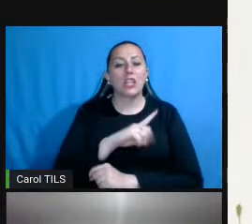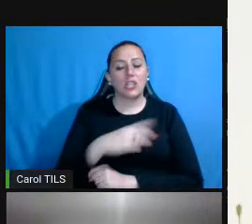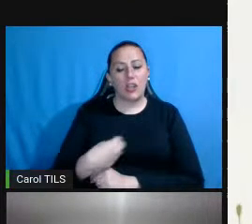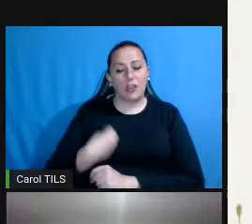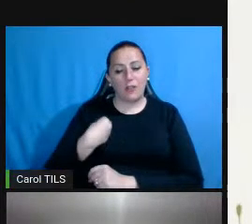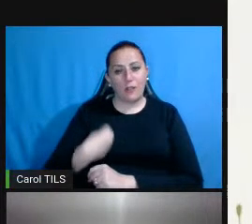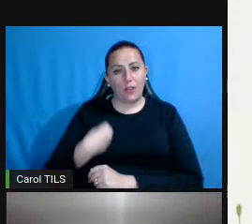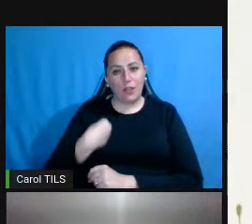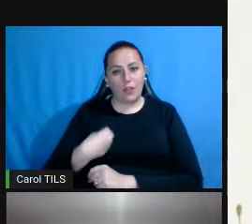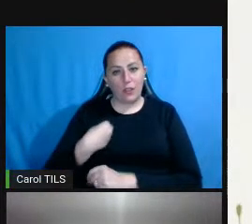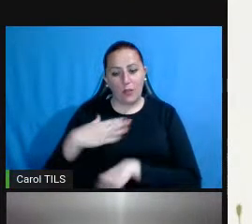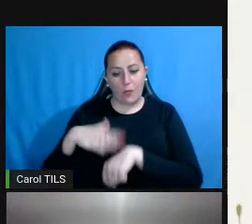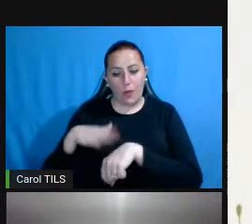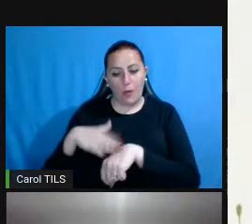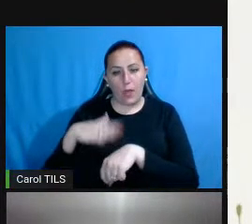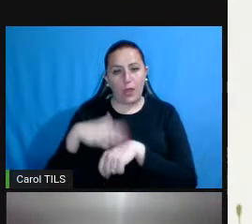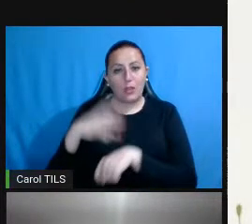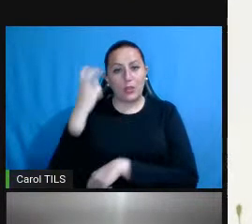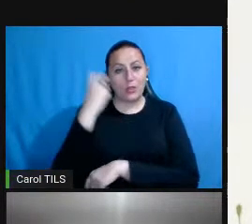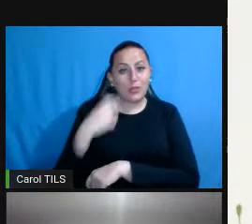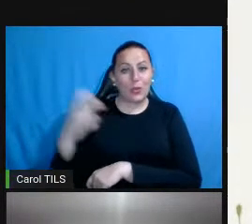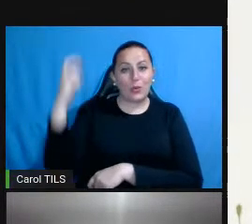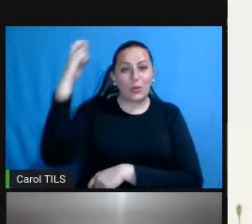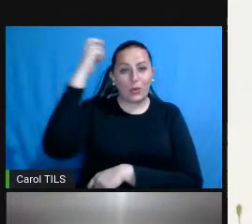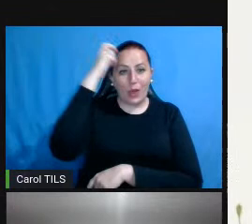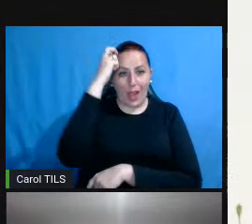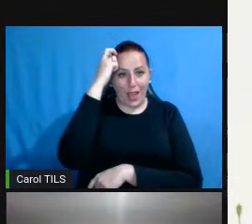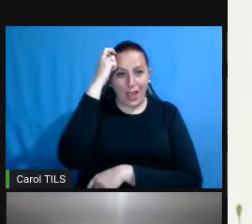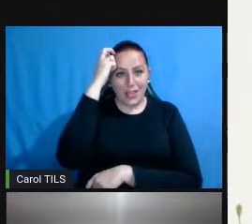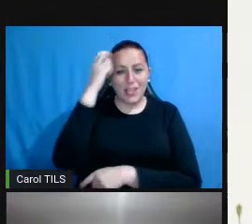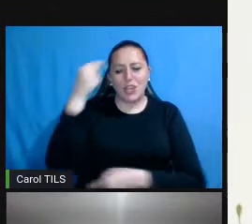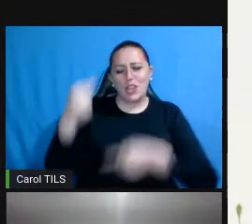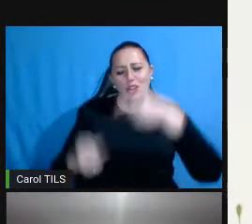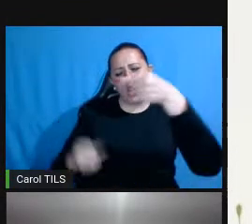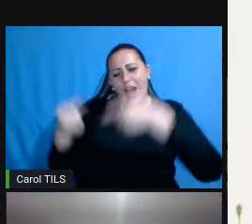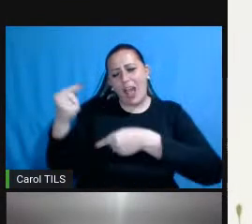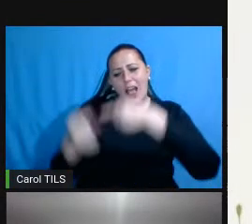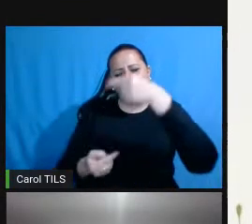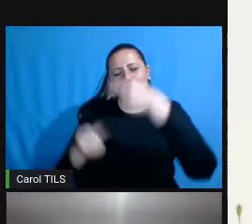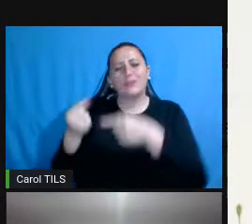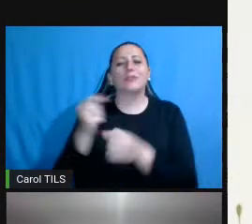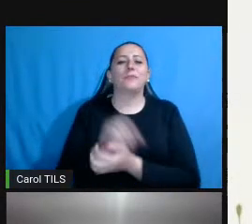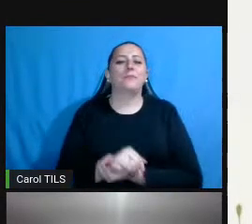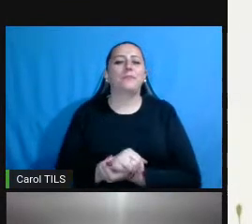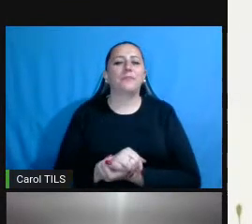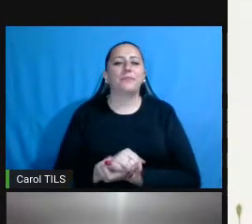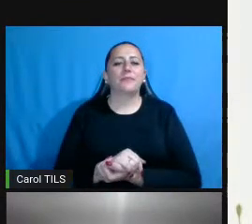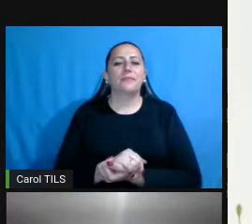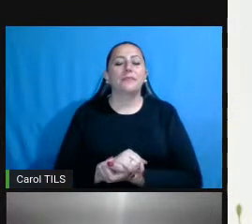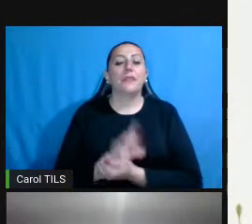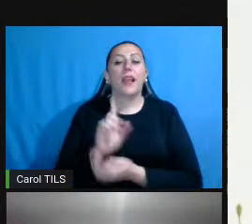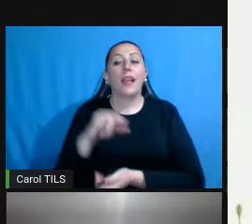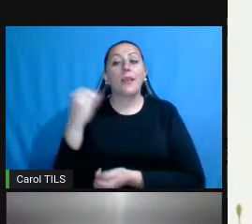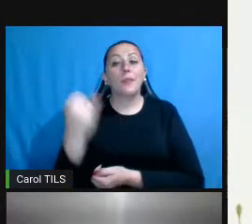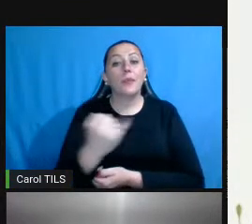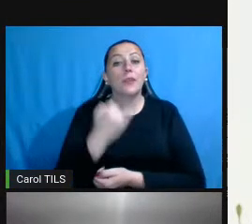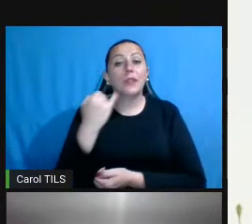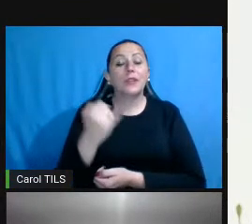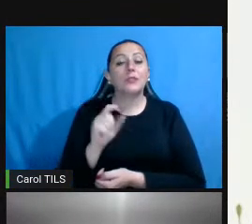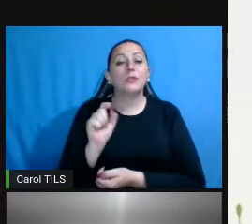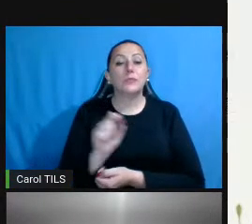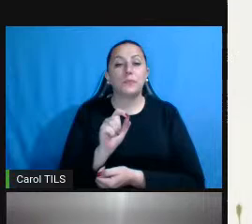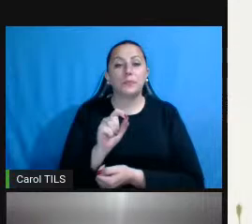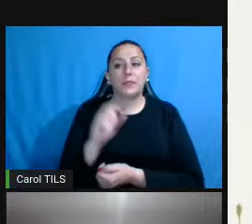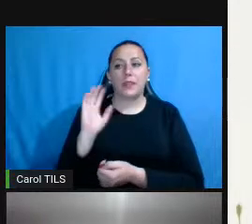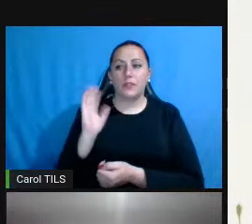fazia os momentos culturais, momentos de diálogos. Então, importante isso que há mais de ano